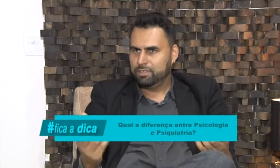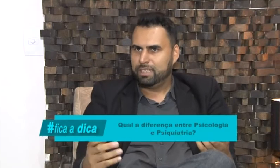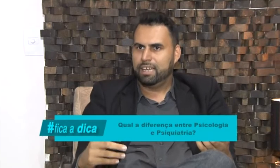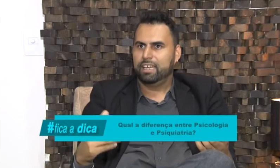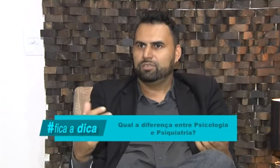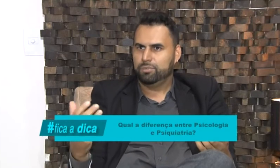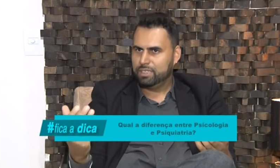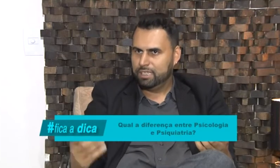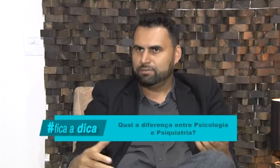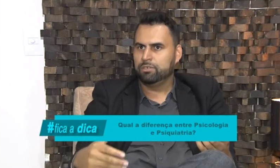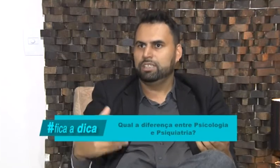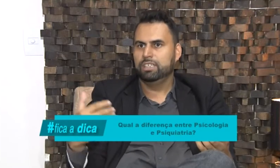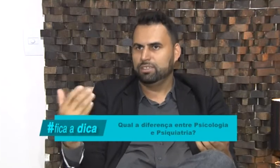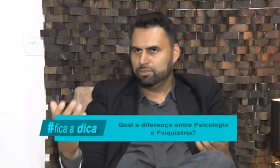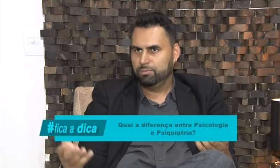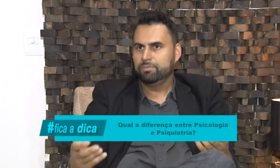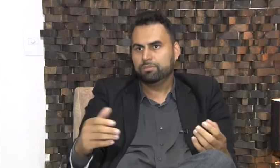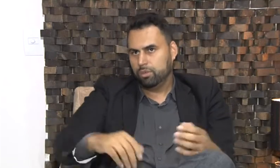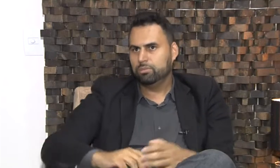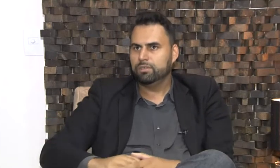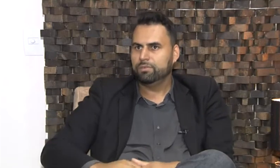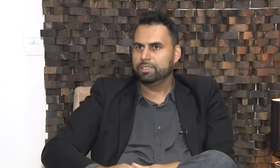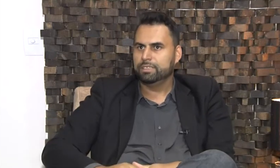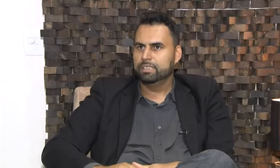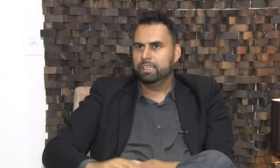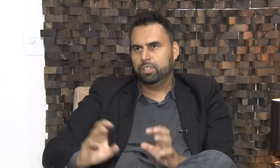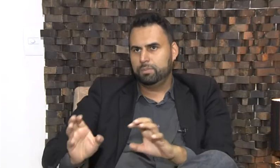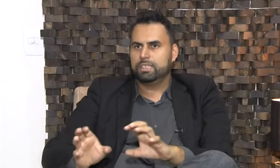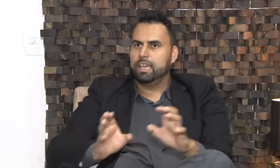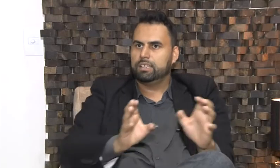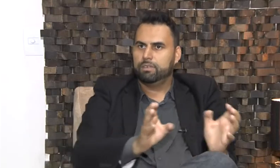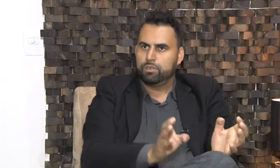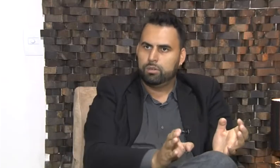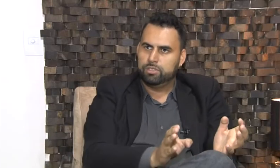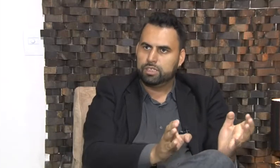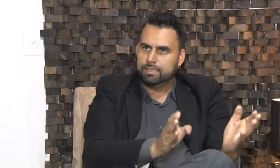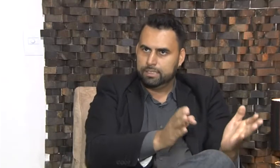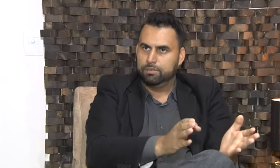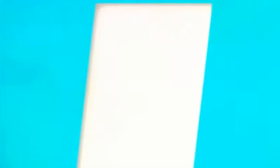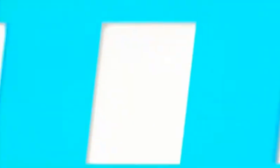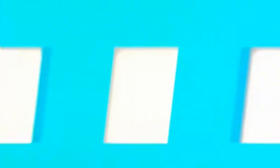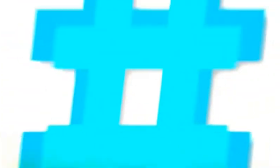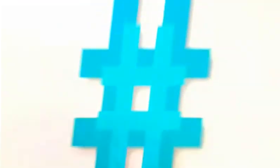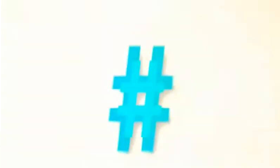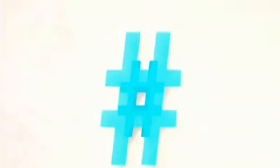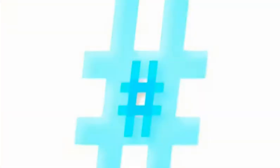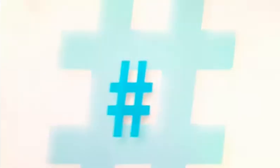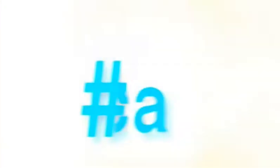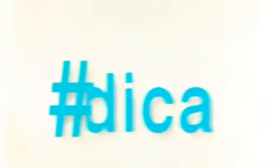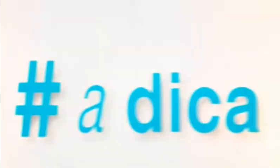está por trás, o porquê levou isso, como que foi. E o psiquiatra vai vir com a medicação.